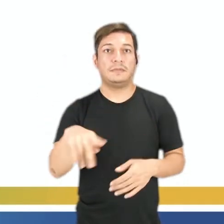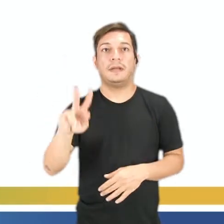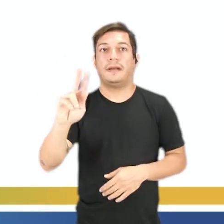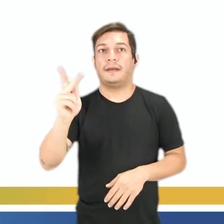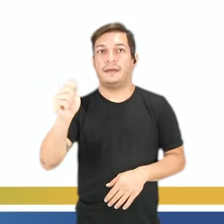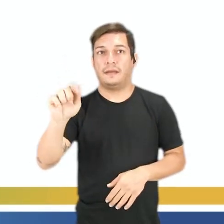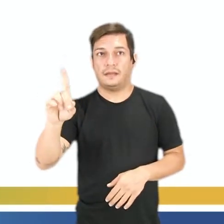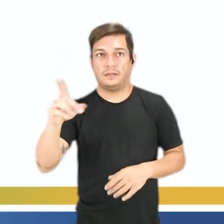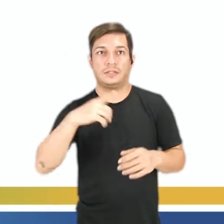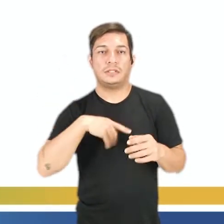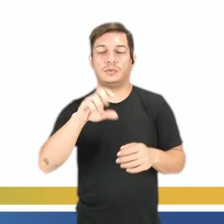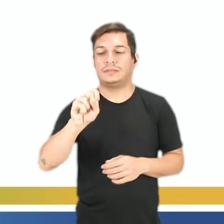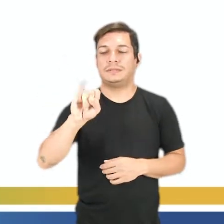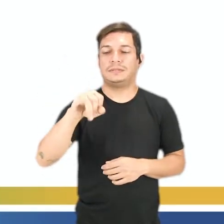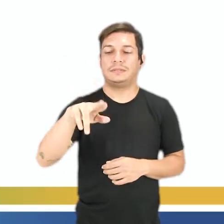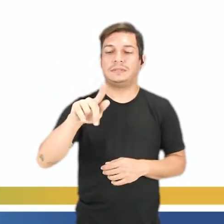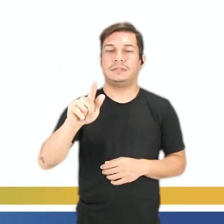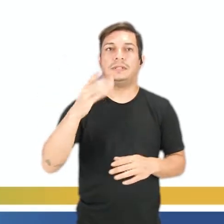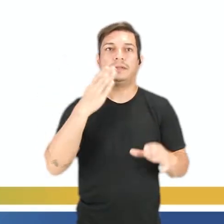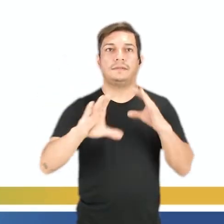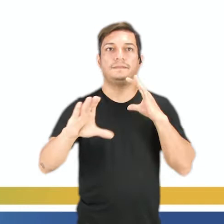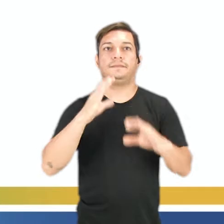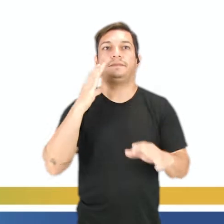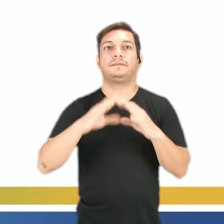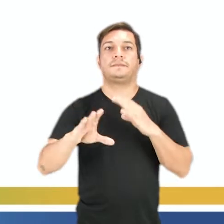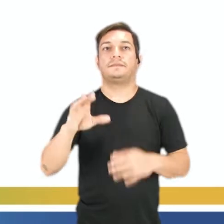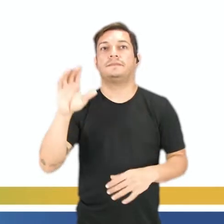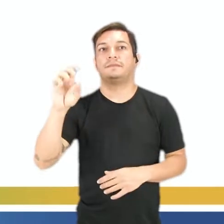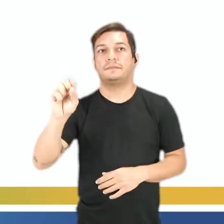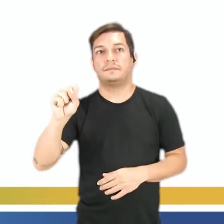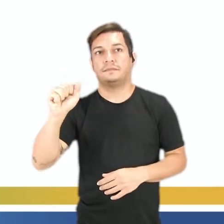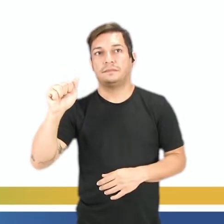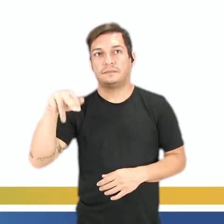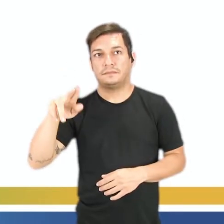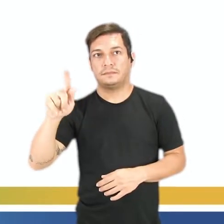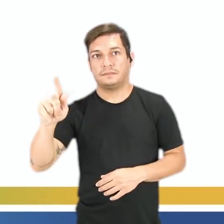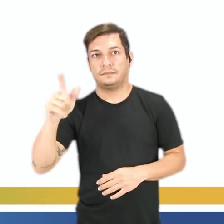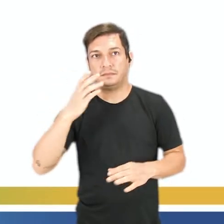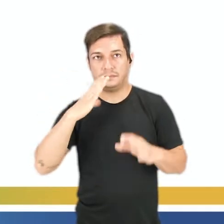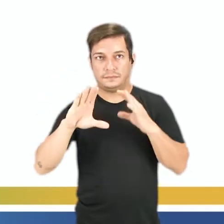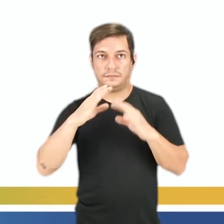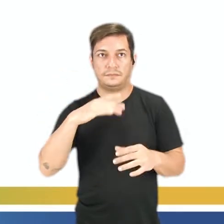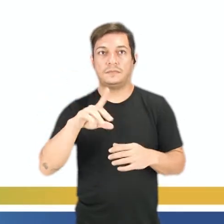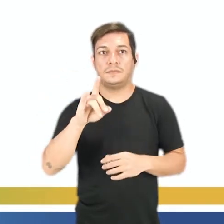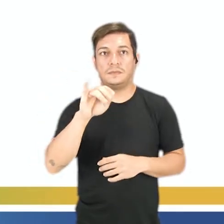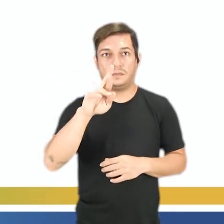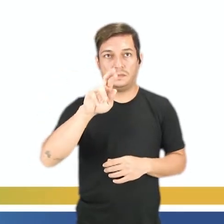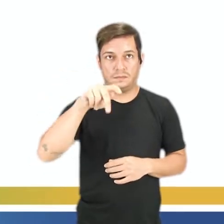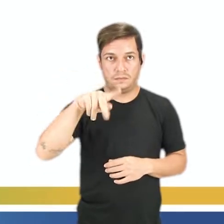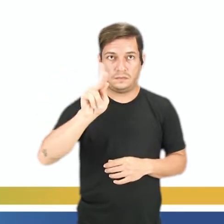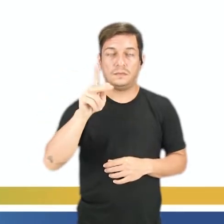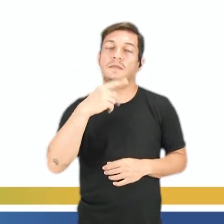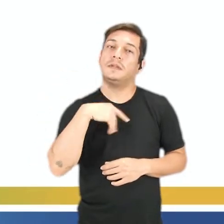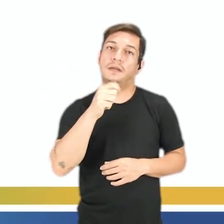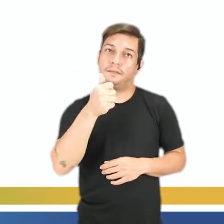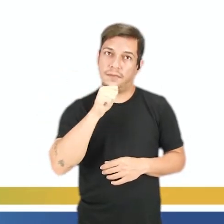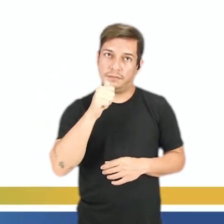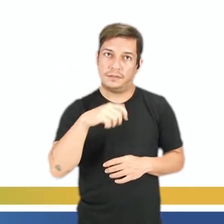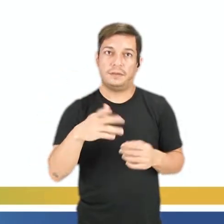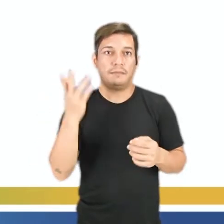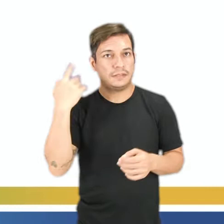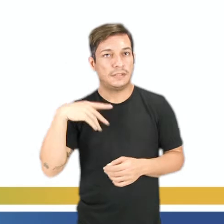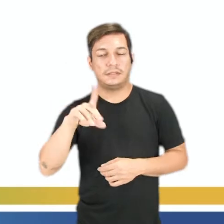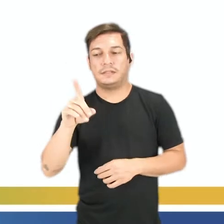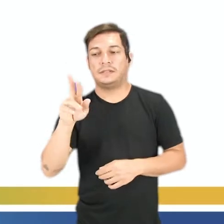verbo sing, que é cantar, o passado é sang. Drink, que é beber, passado é drank. Olha lá,